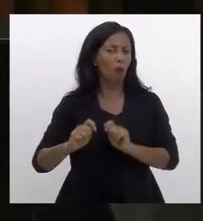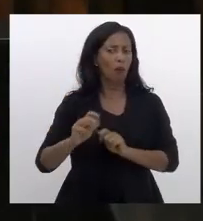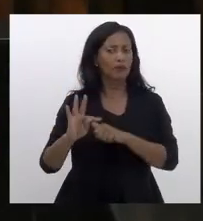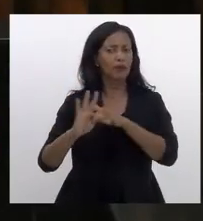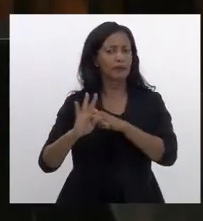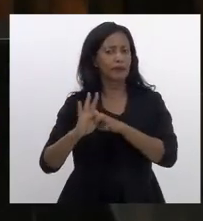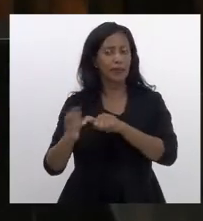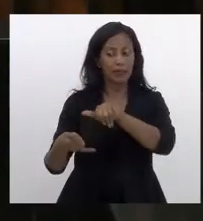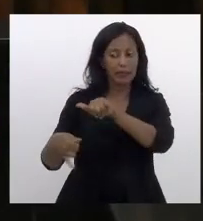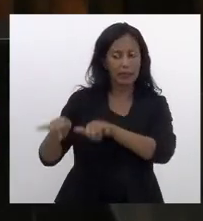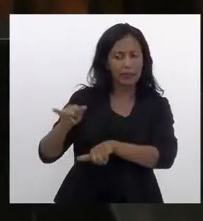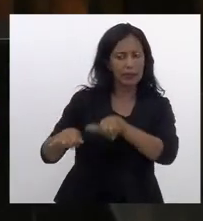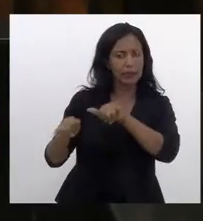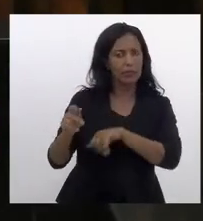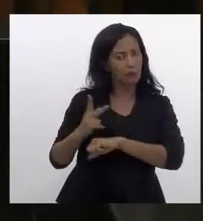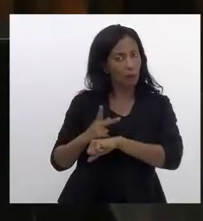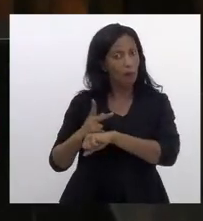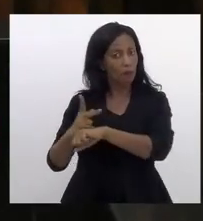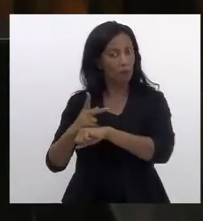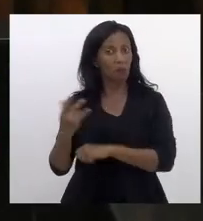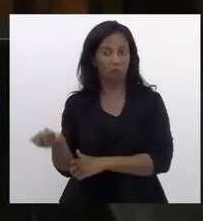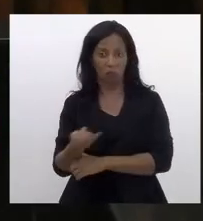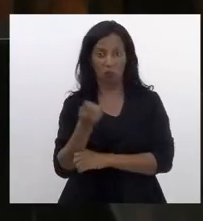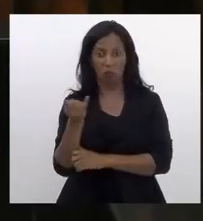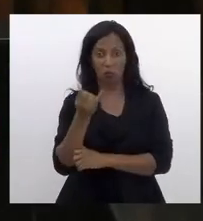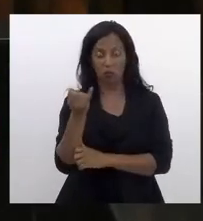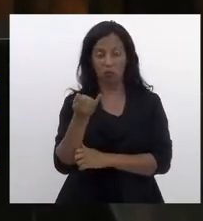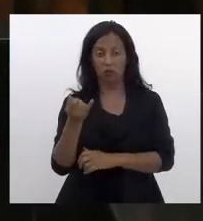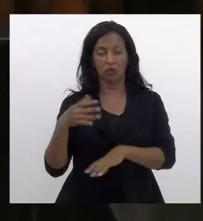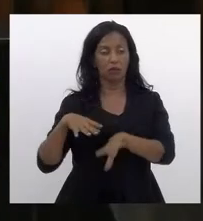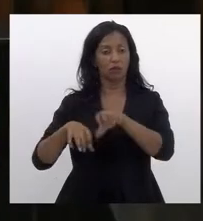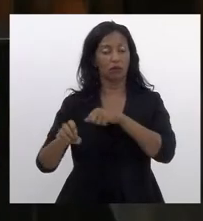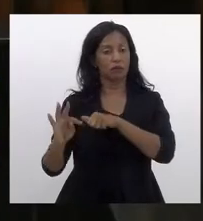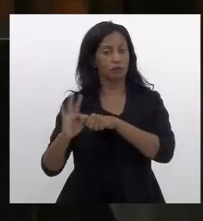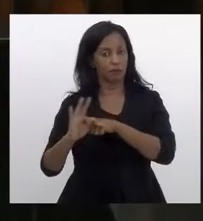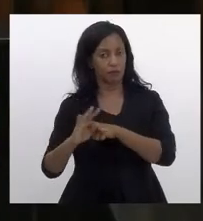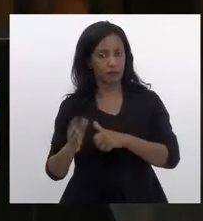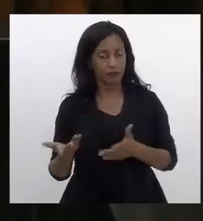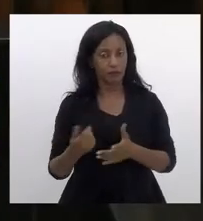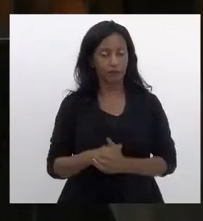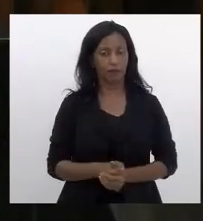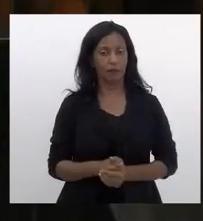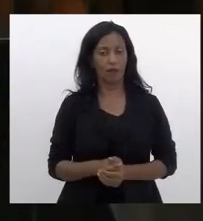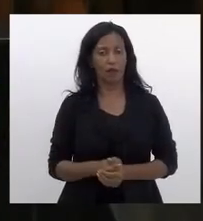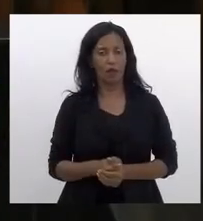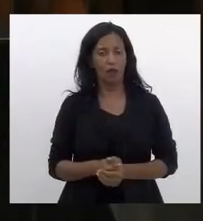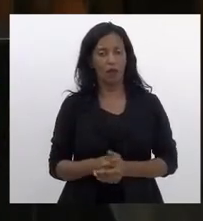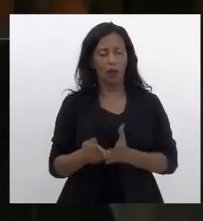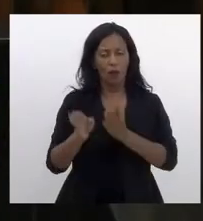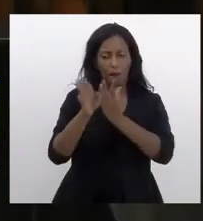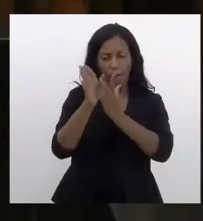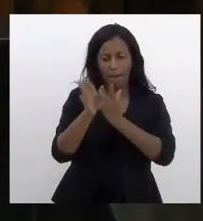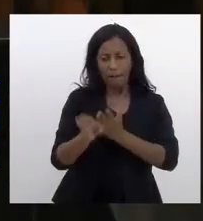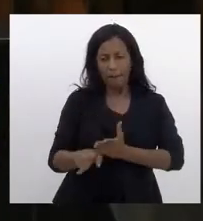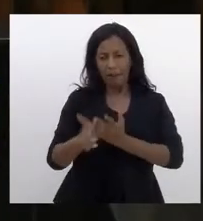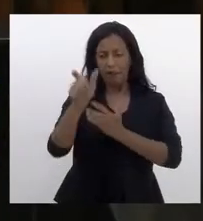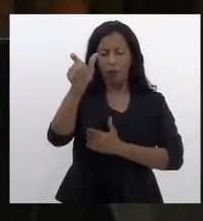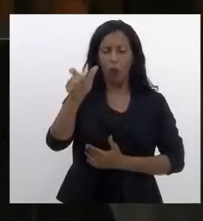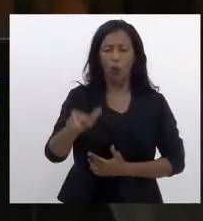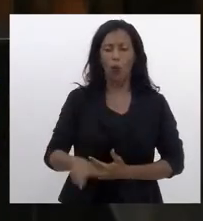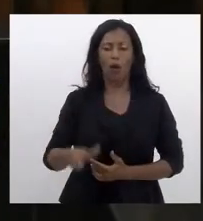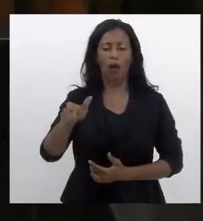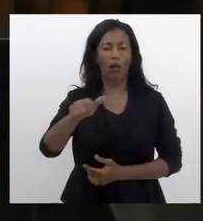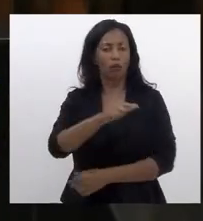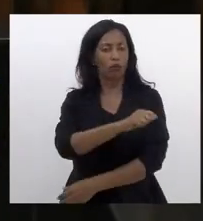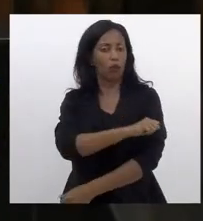é uma carreira muito procurada, muito importante do ponto de vista da formação técnica. O perfil desse estudante é de um